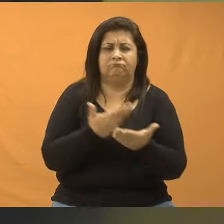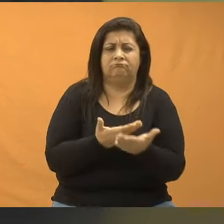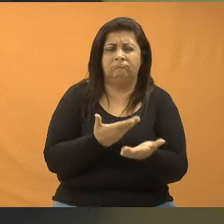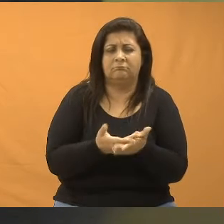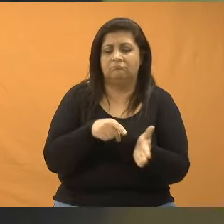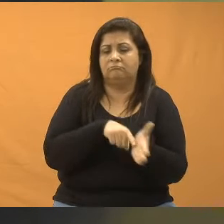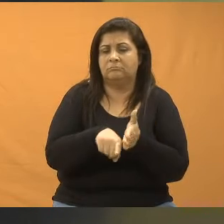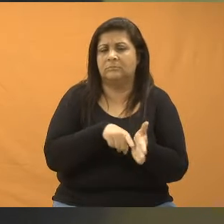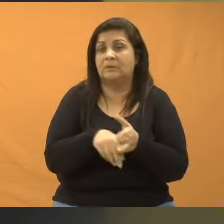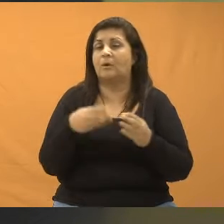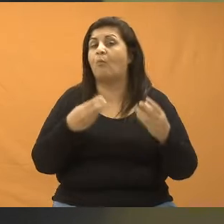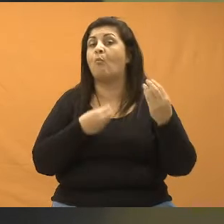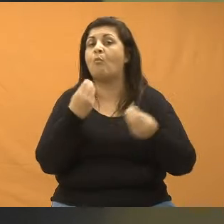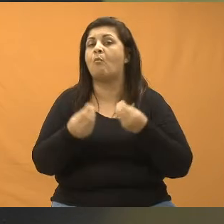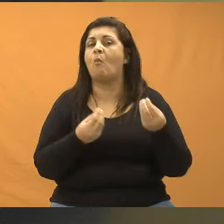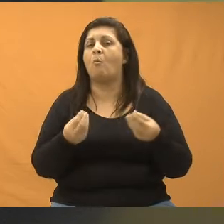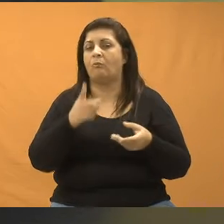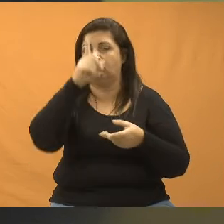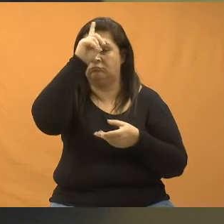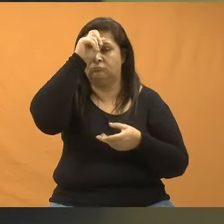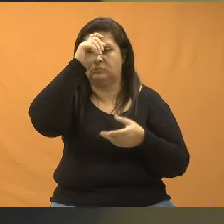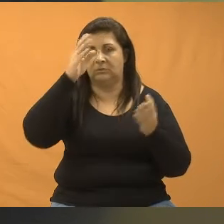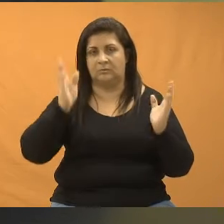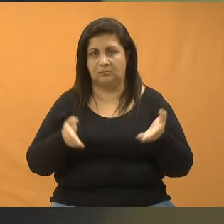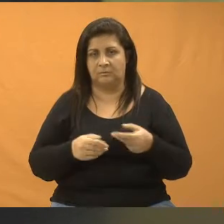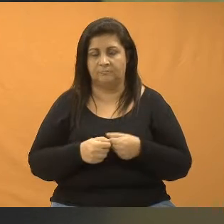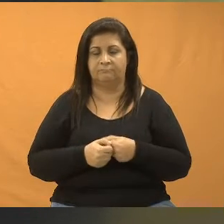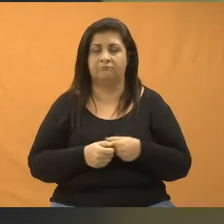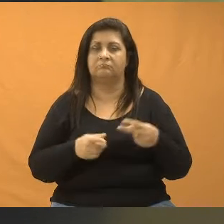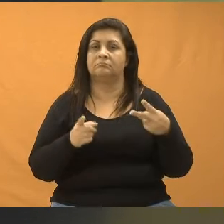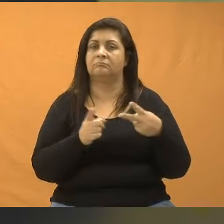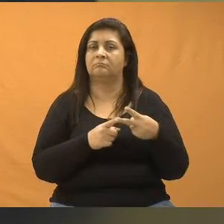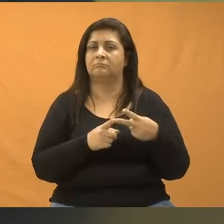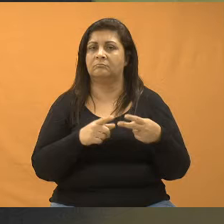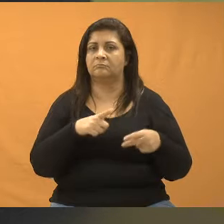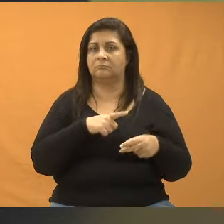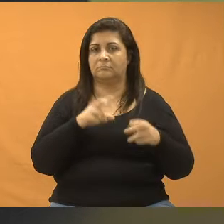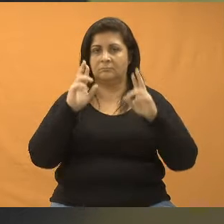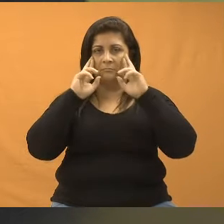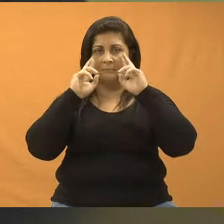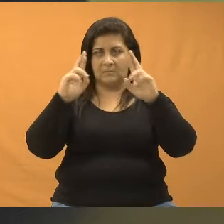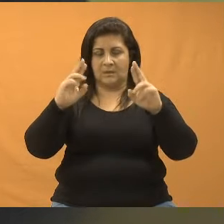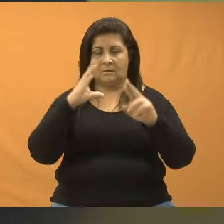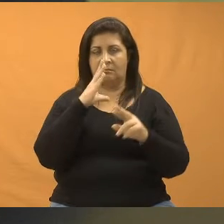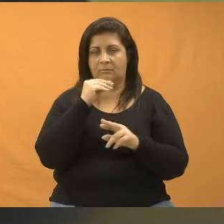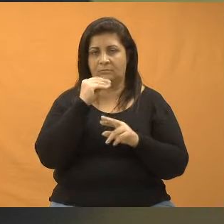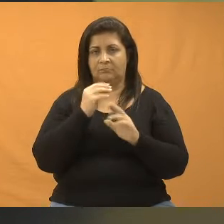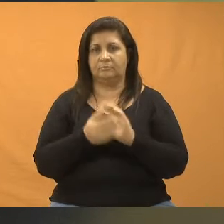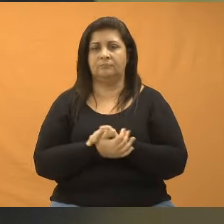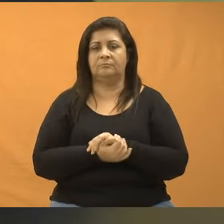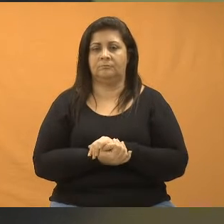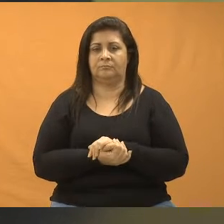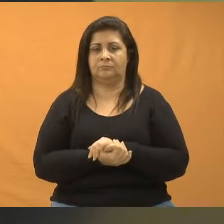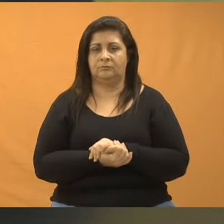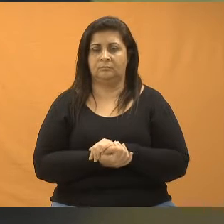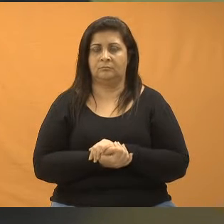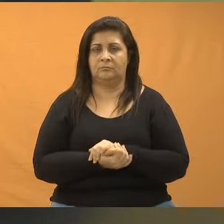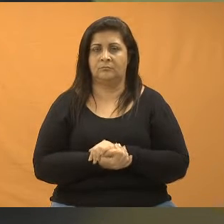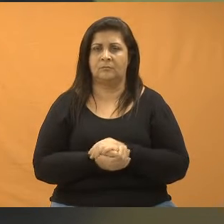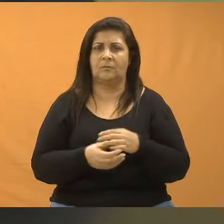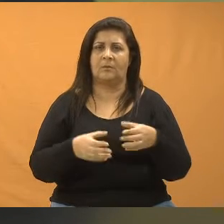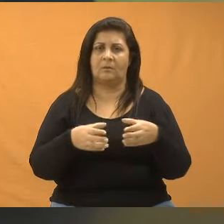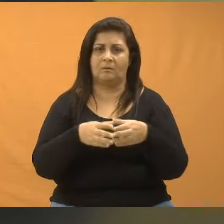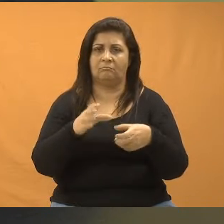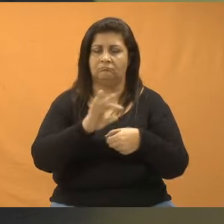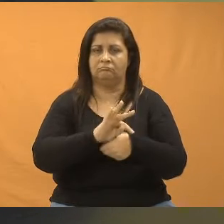do que é a gestão da Santa Casa. E, segundo, tem que ter respeito aos funcionários, né, ao corpo técnico, ao